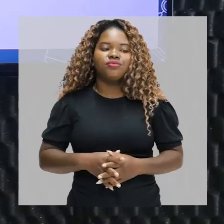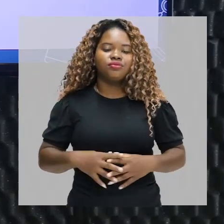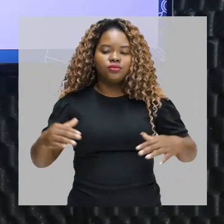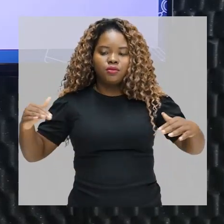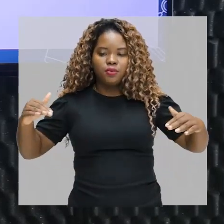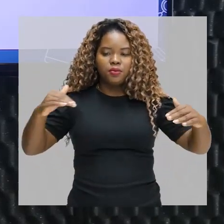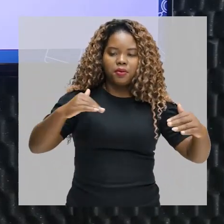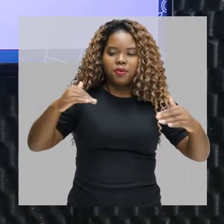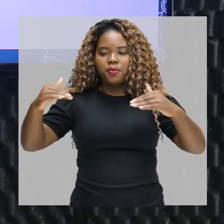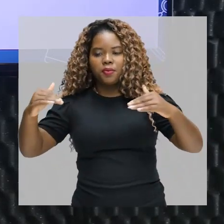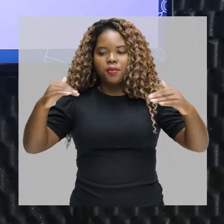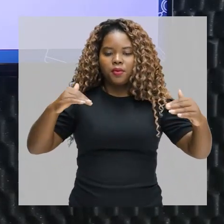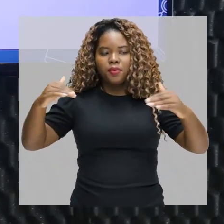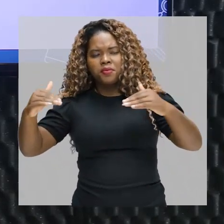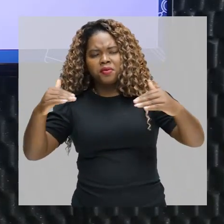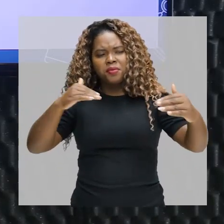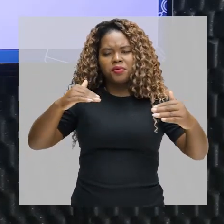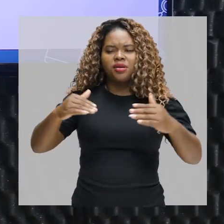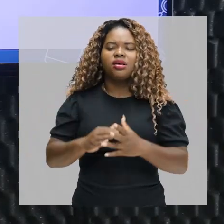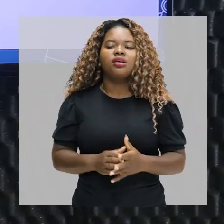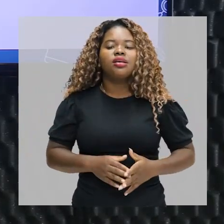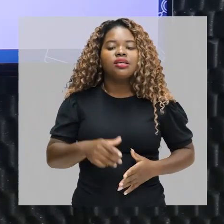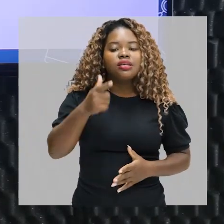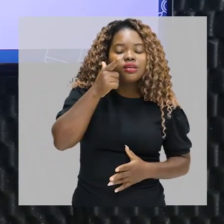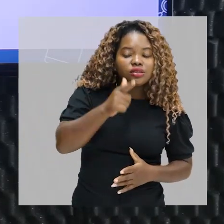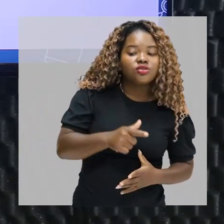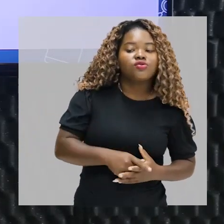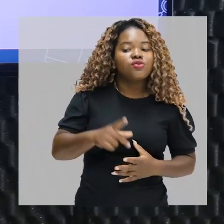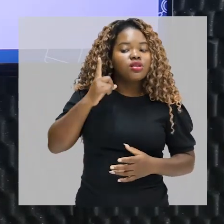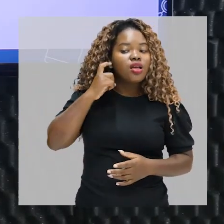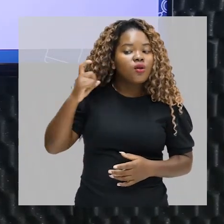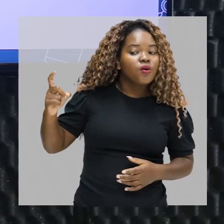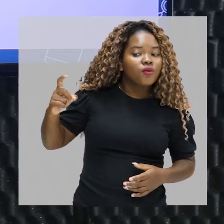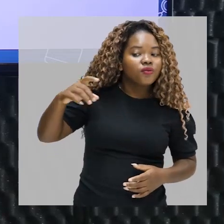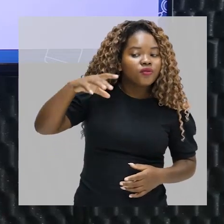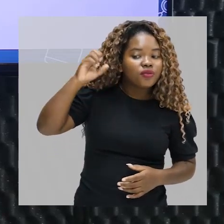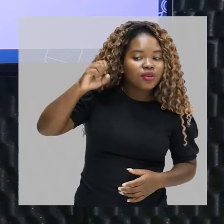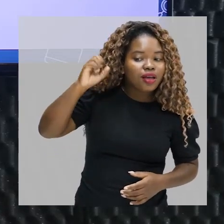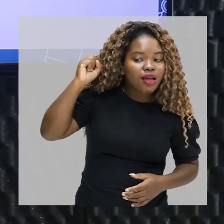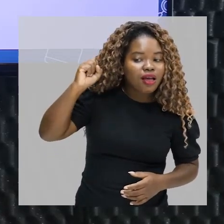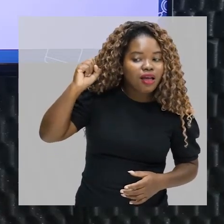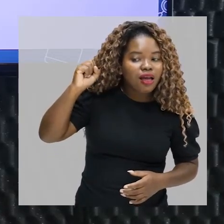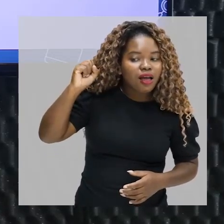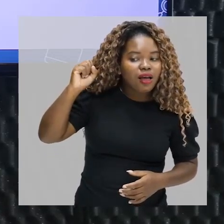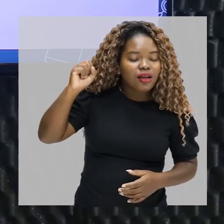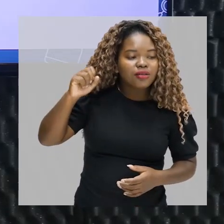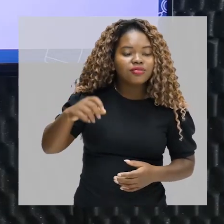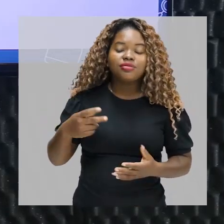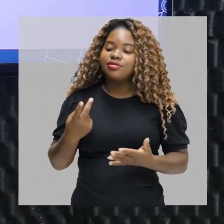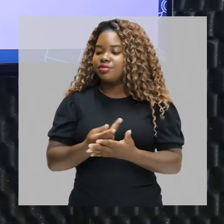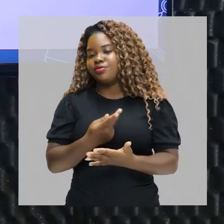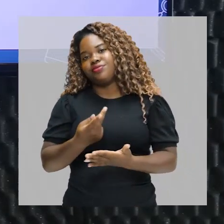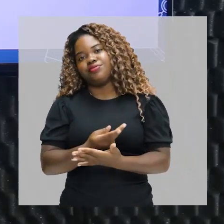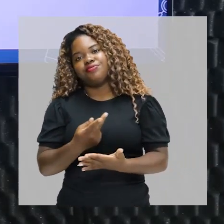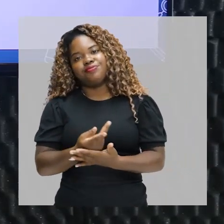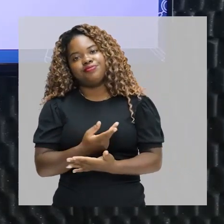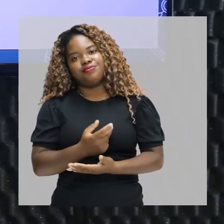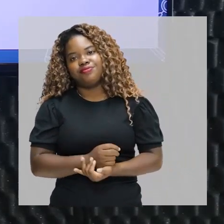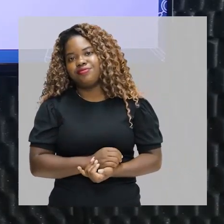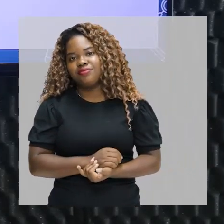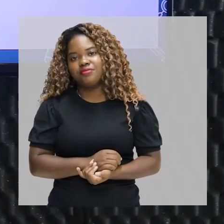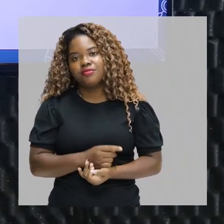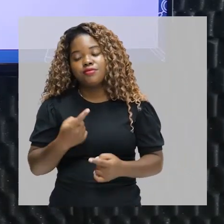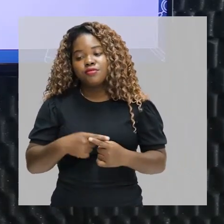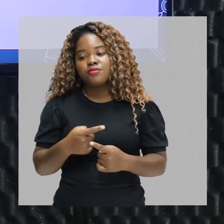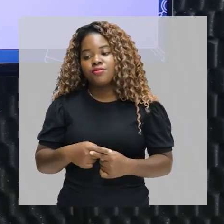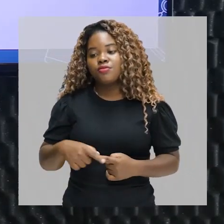que a gente consegue ouvir o som desses disparos. Certo? Isso é um erro, né, por parte da produção do filme, porque